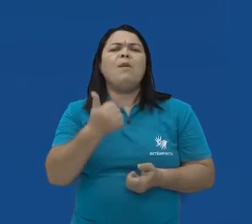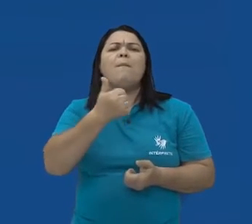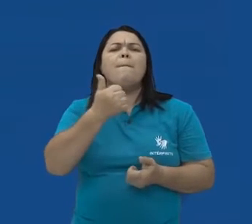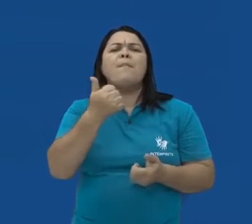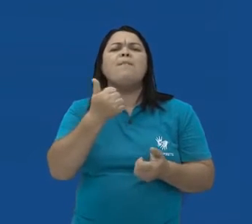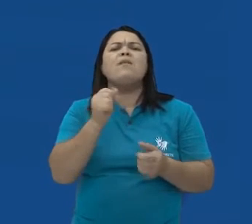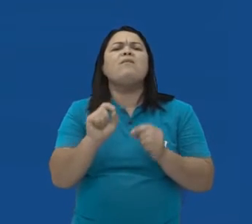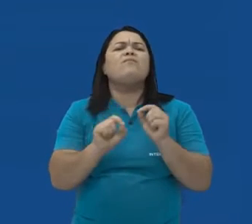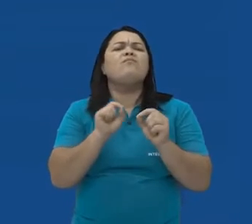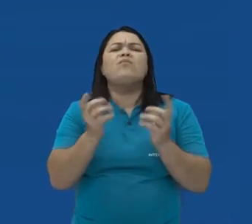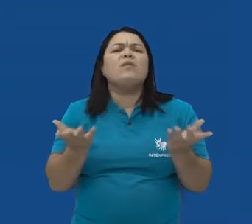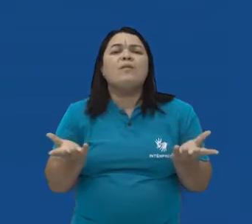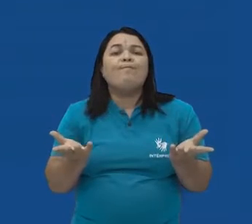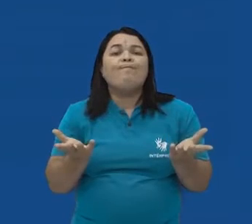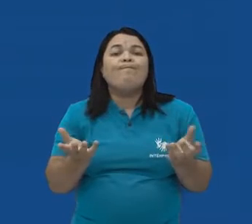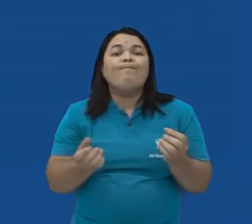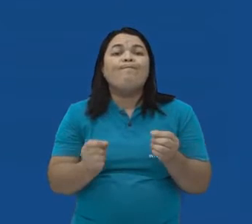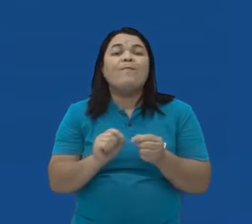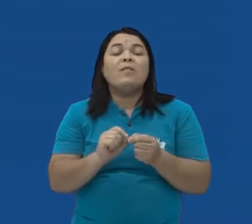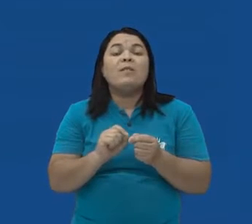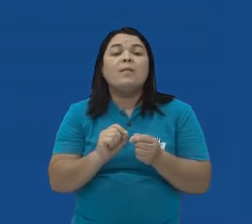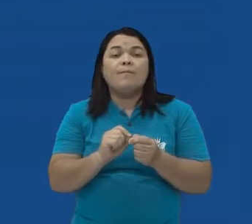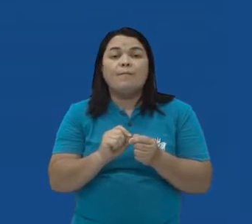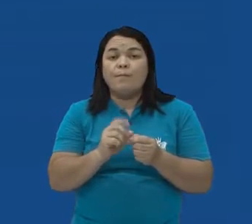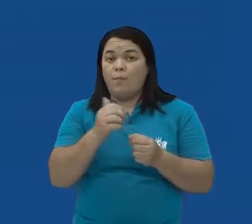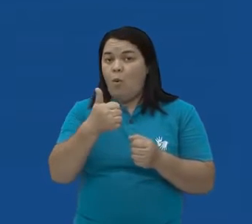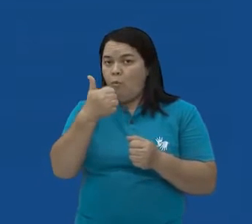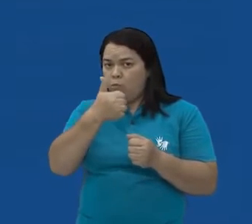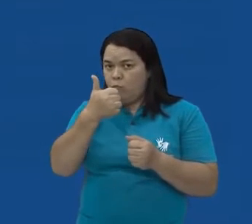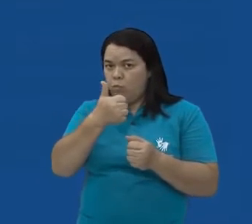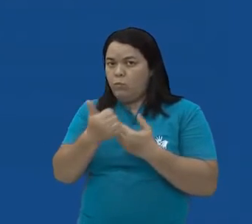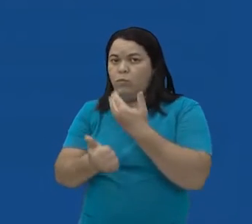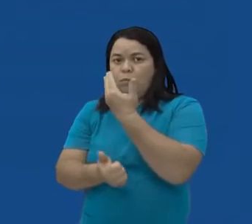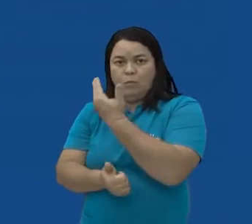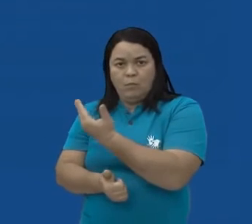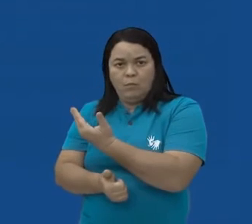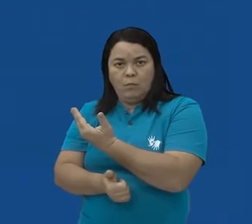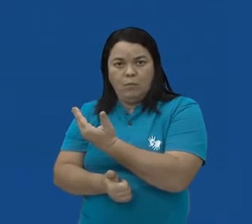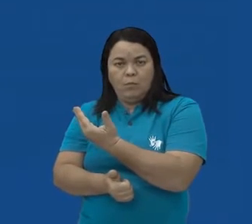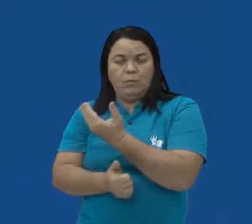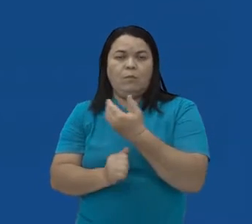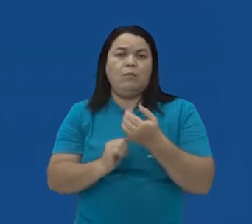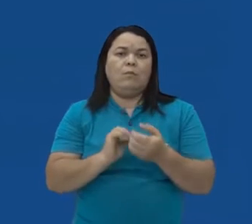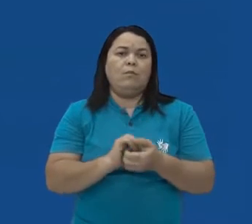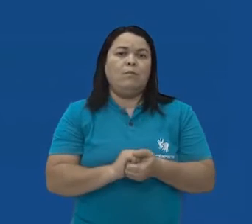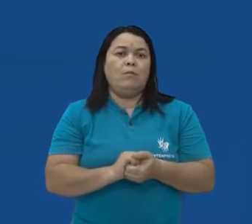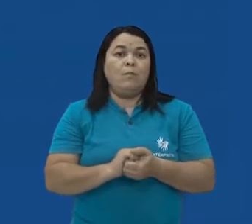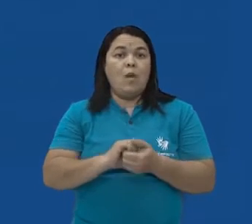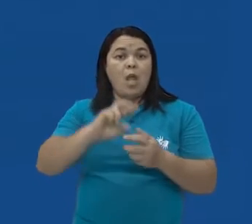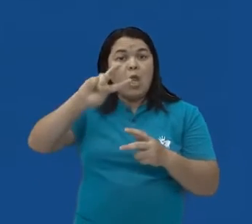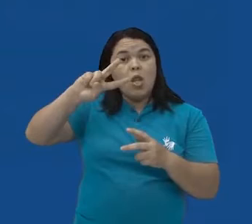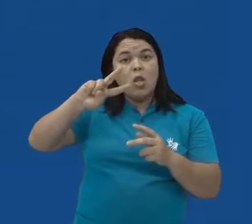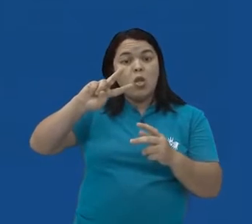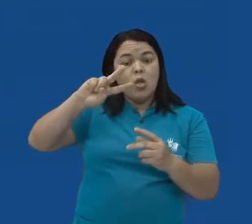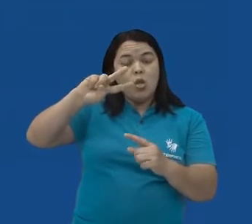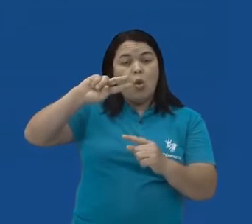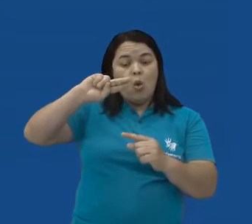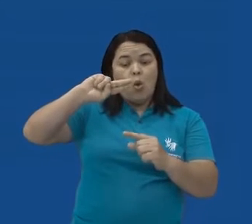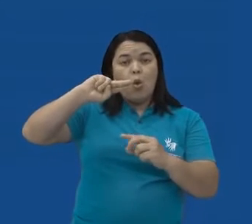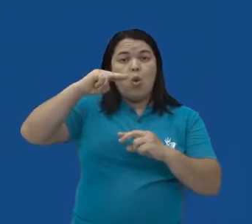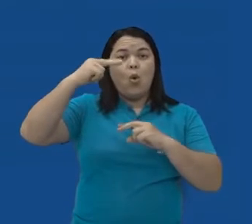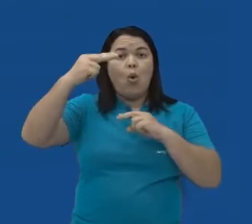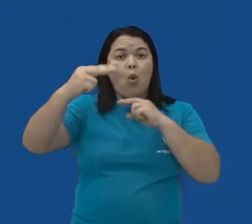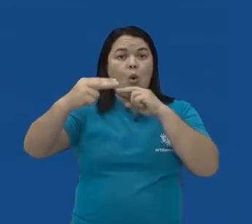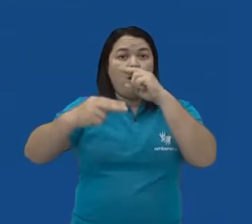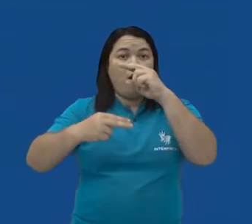fazer aqui é o seguinte. Primeiro passo, vou até colocar aqui para você, ó. Primeiro passo, inverter